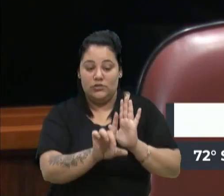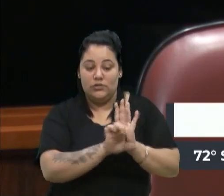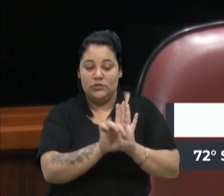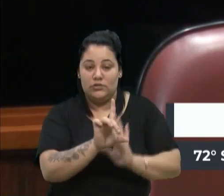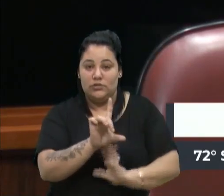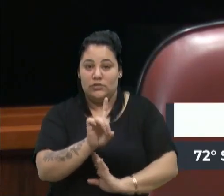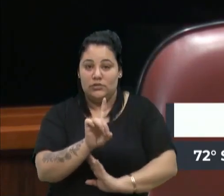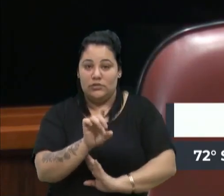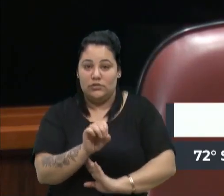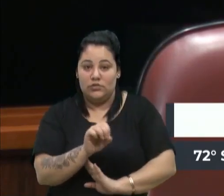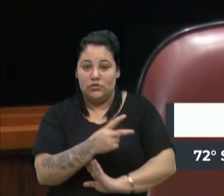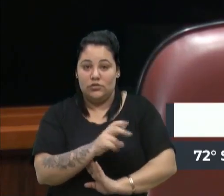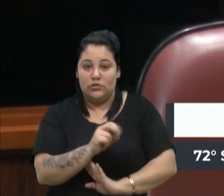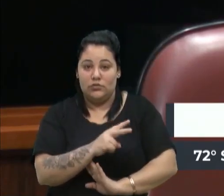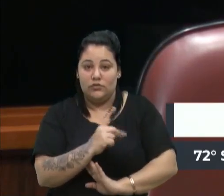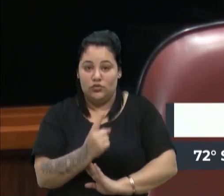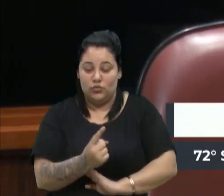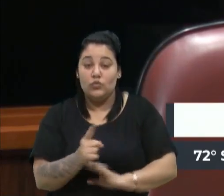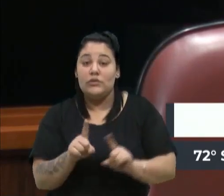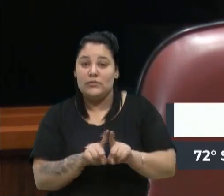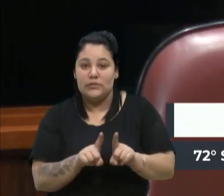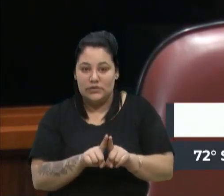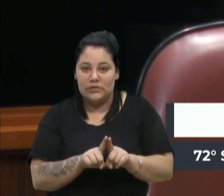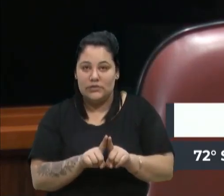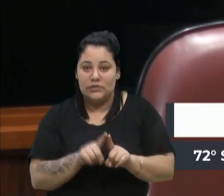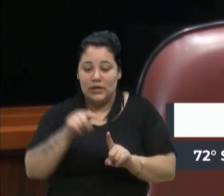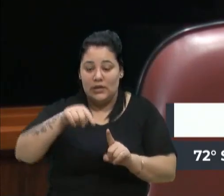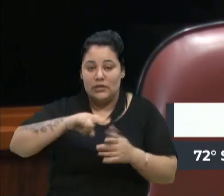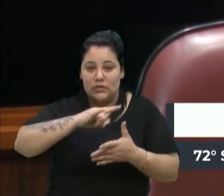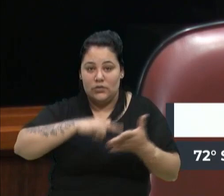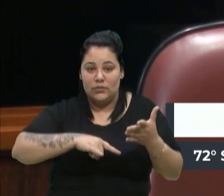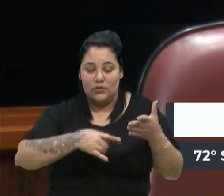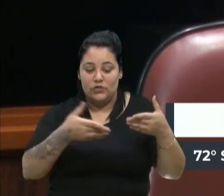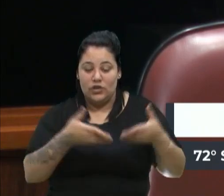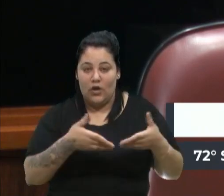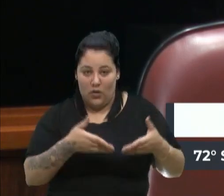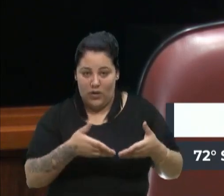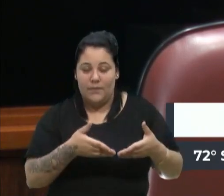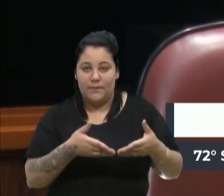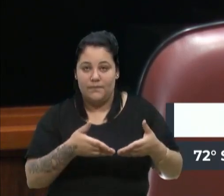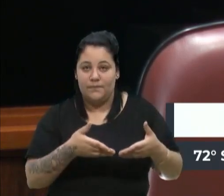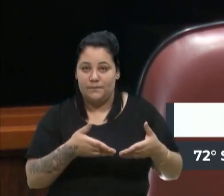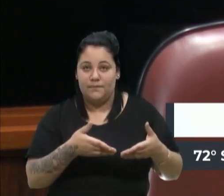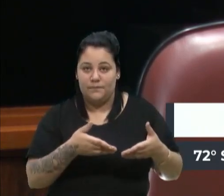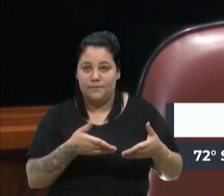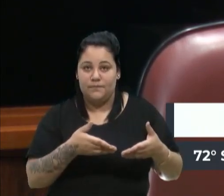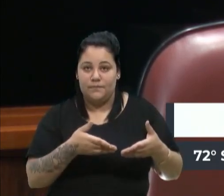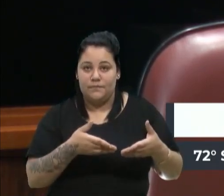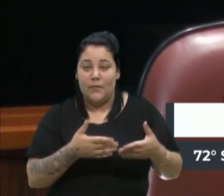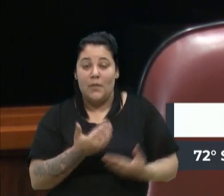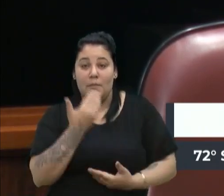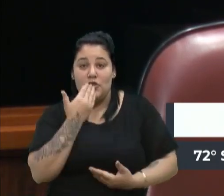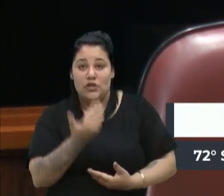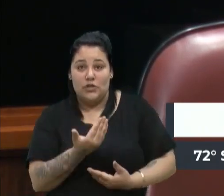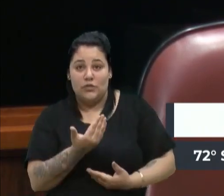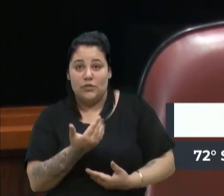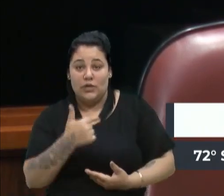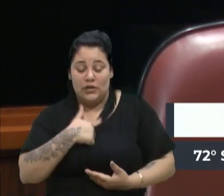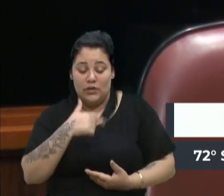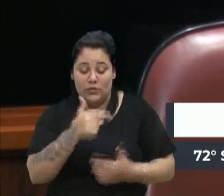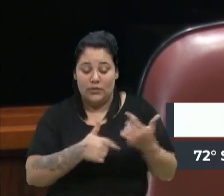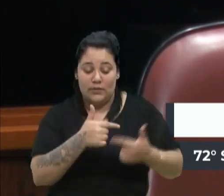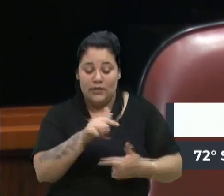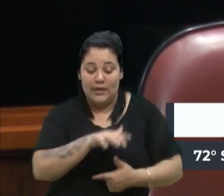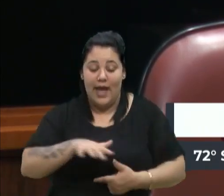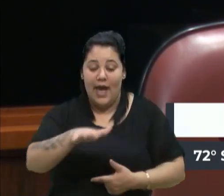2021. Inclusive, este parecer de agora, um parecer encomendado, porque eu sou da área do direito, eu